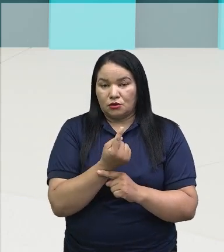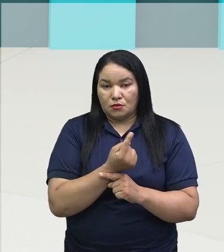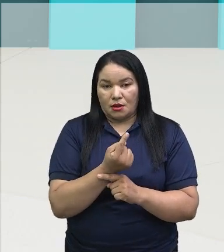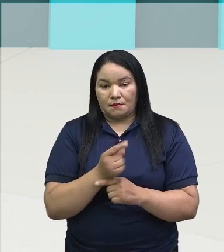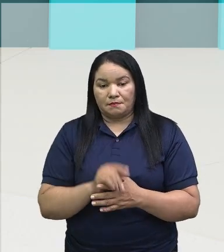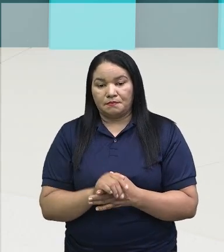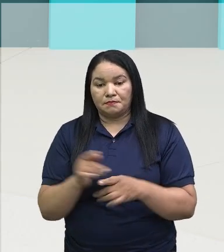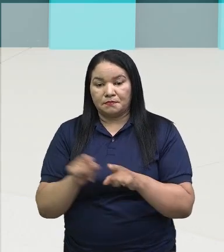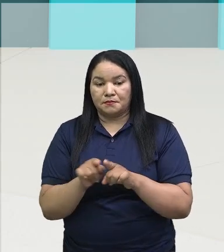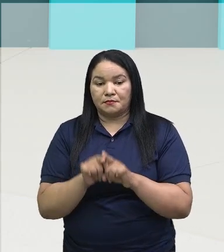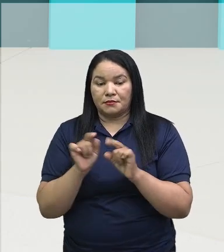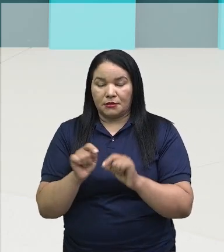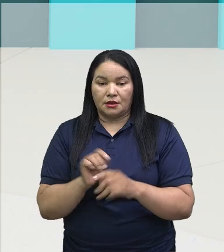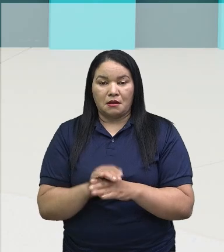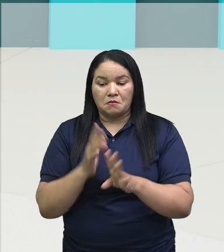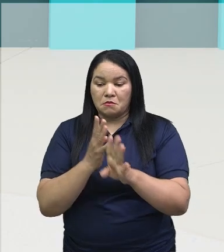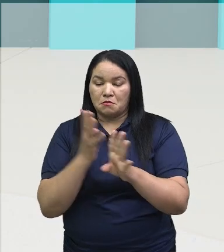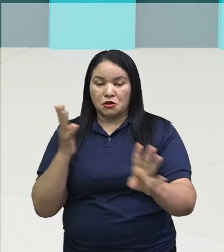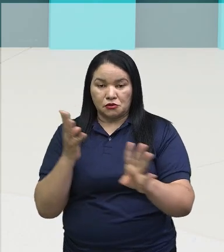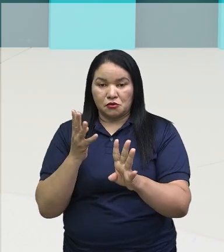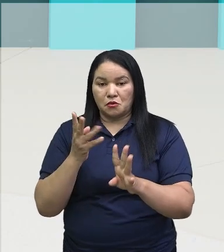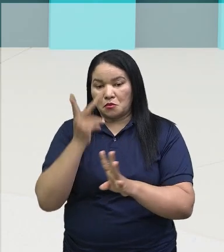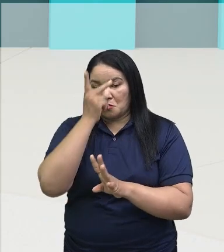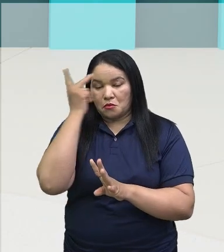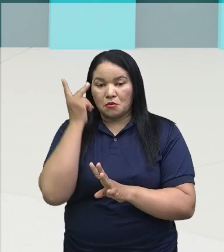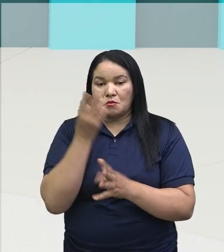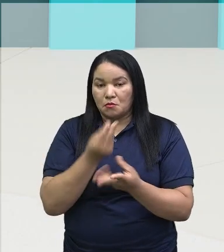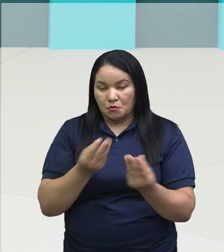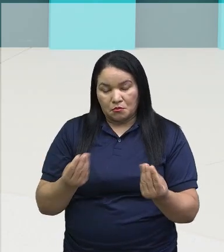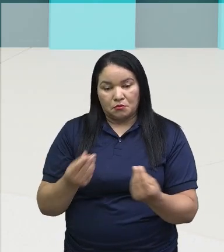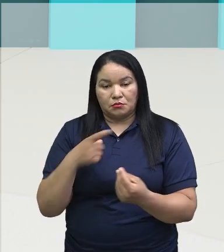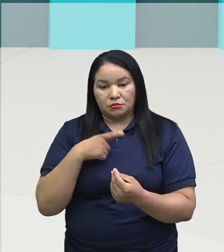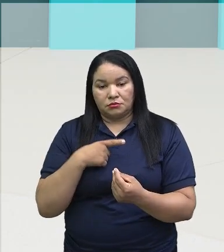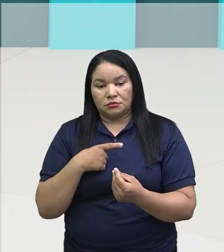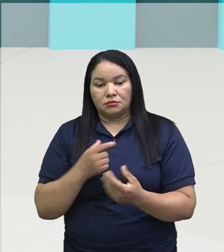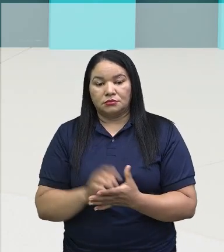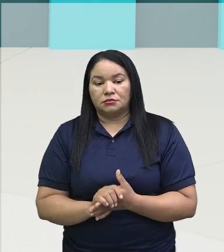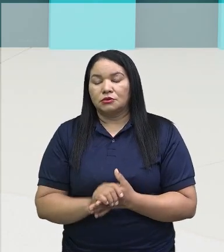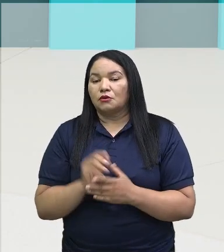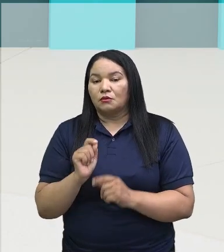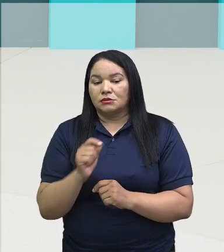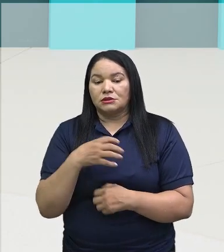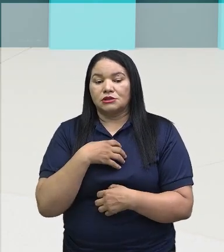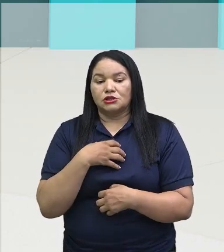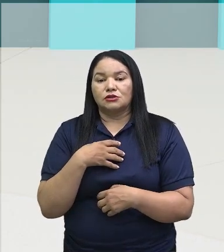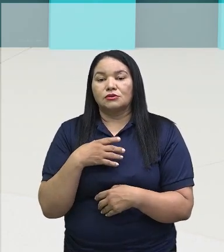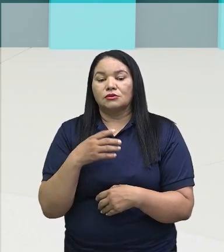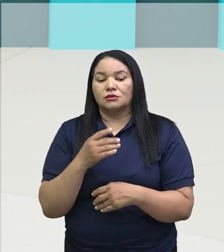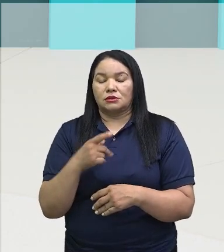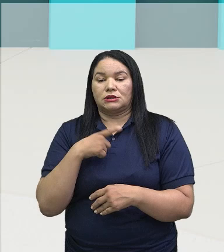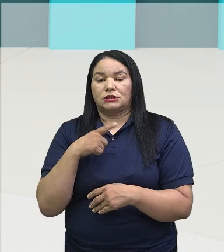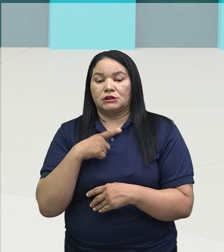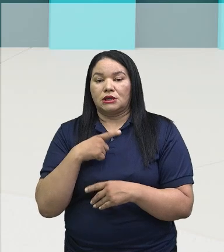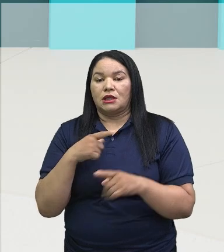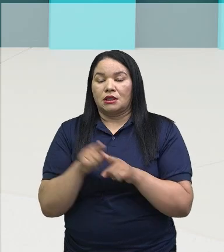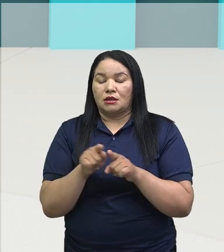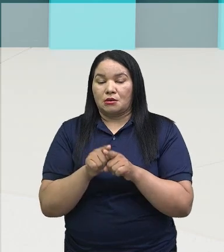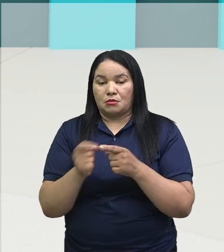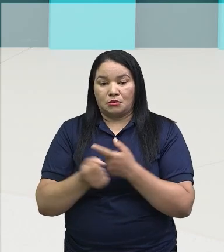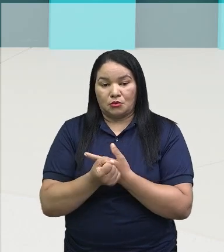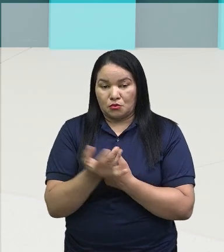haver muitas pessoas na fila, com o sentido de existir, formando uma locução